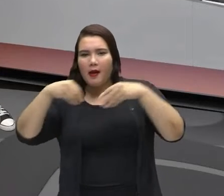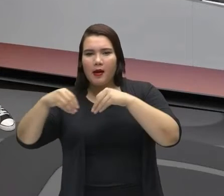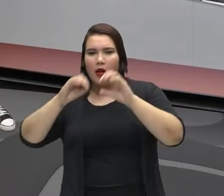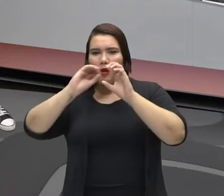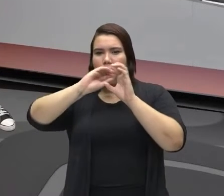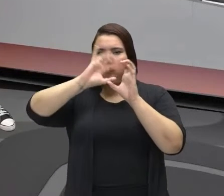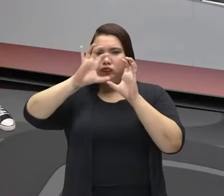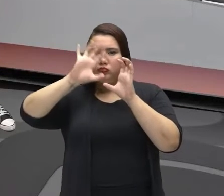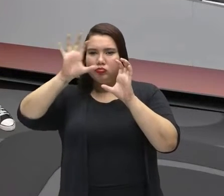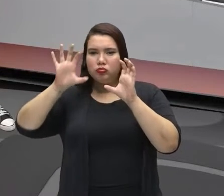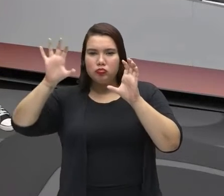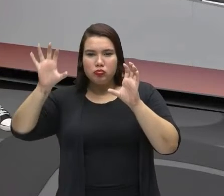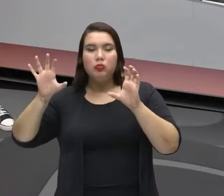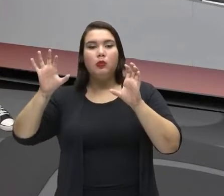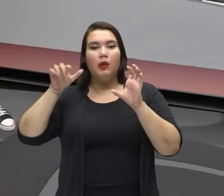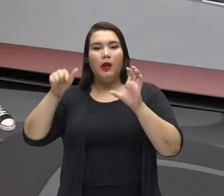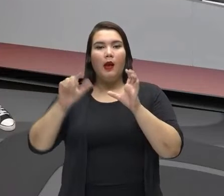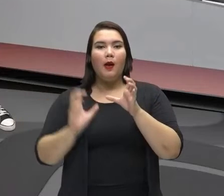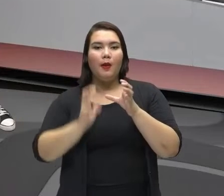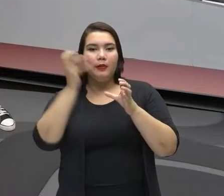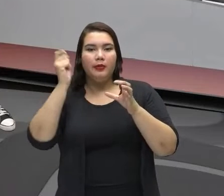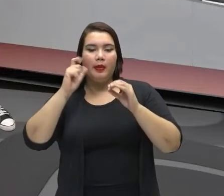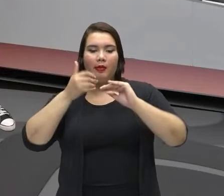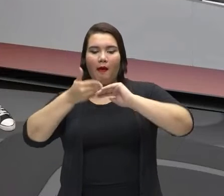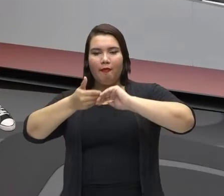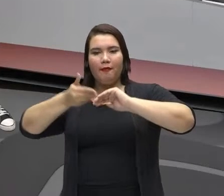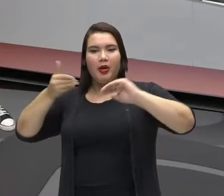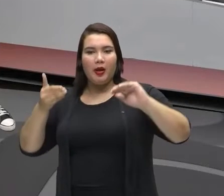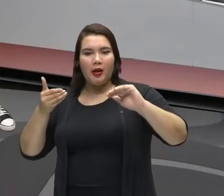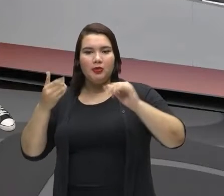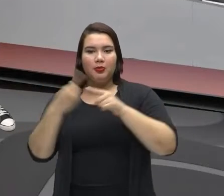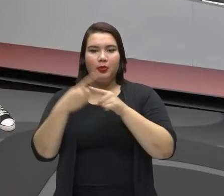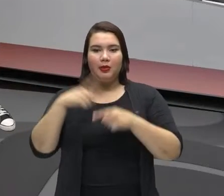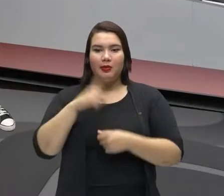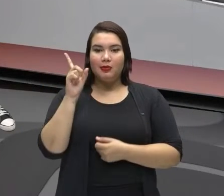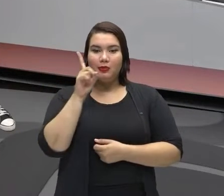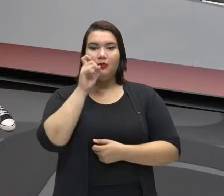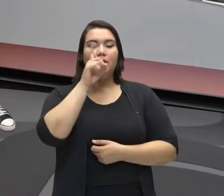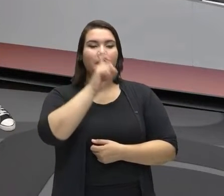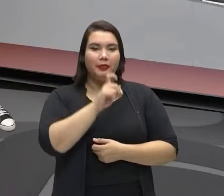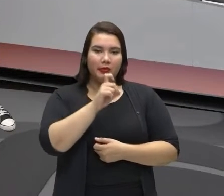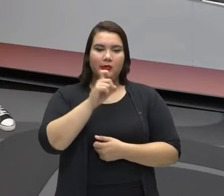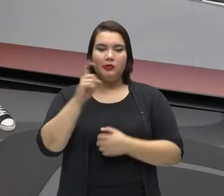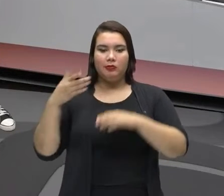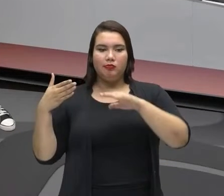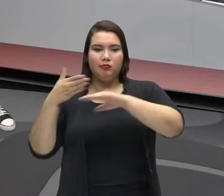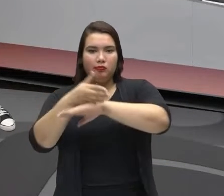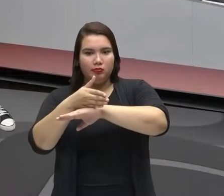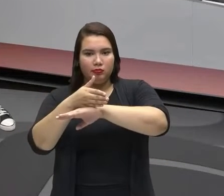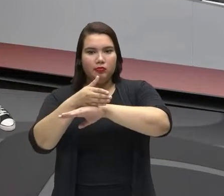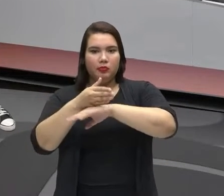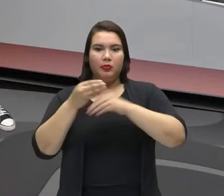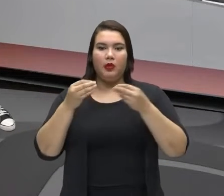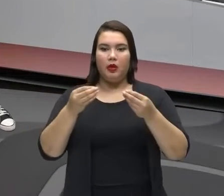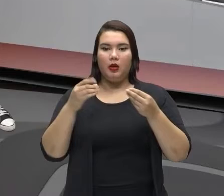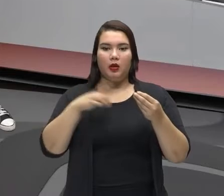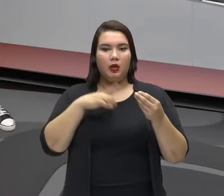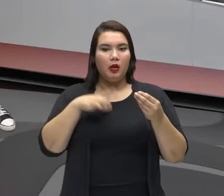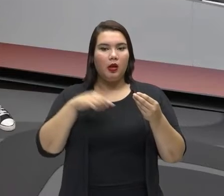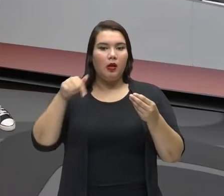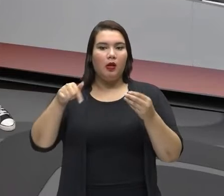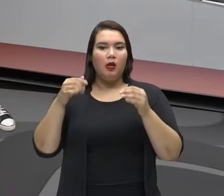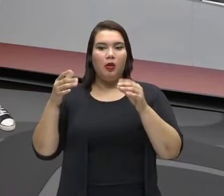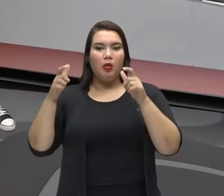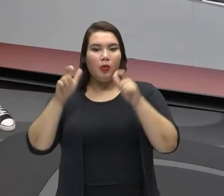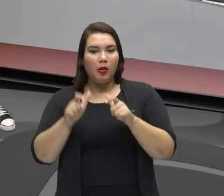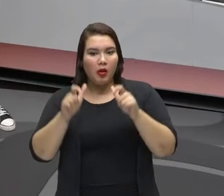este isolamento, fazendo com que dificultasse, fosse difícil a travessia, quase que impossível a